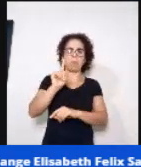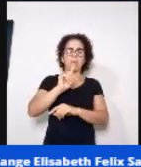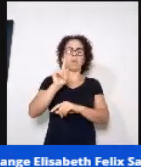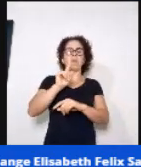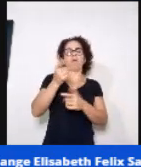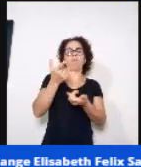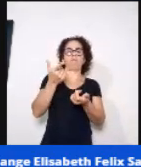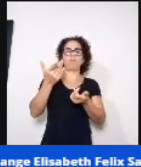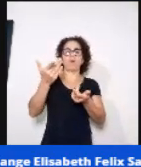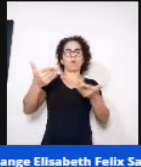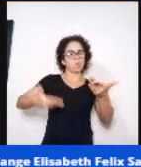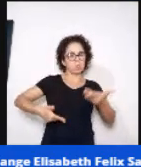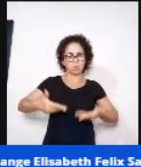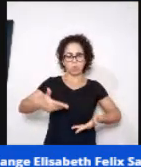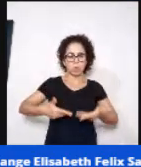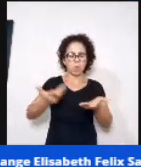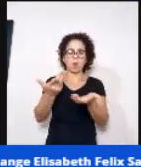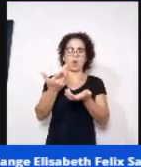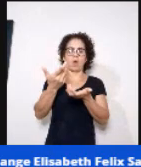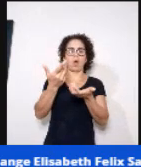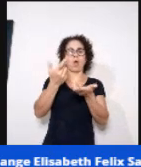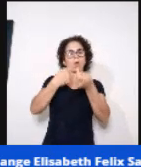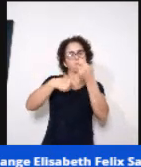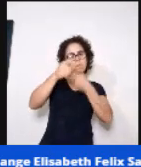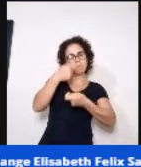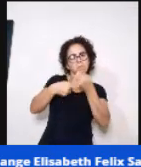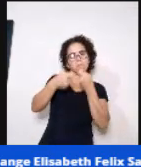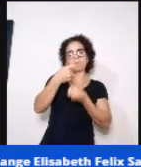seja. Certo? Mais um.